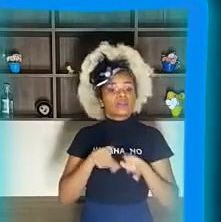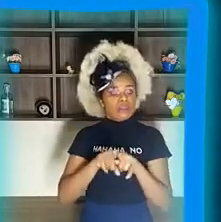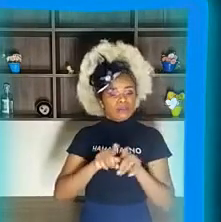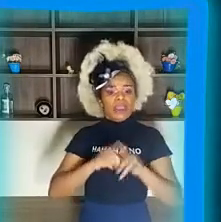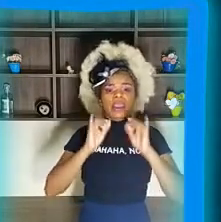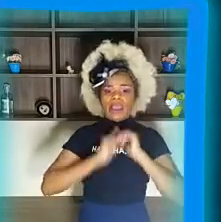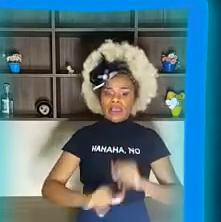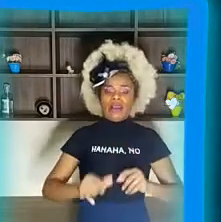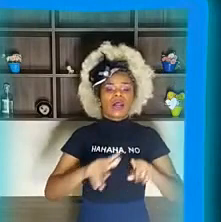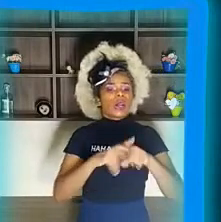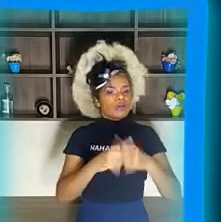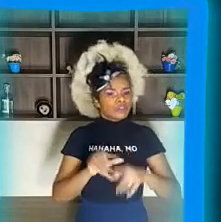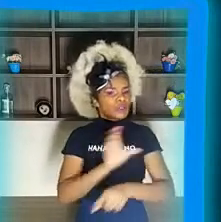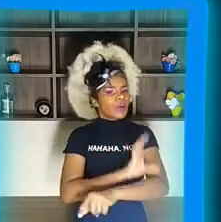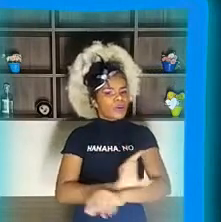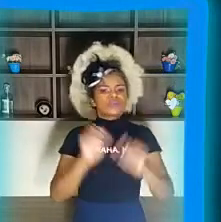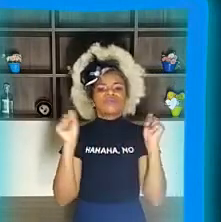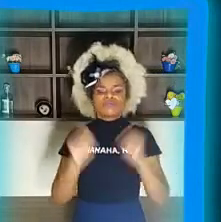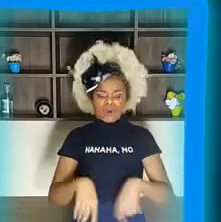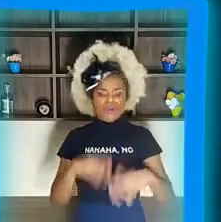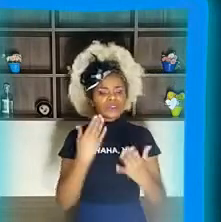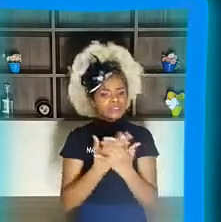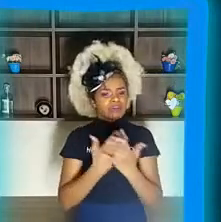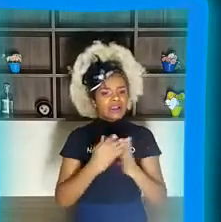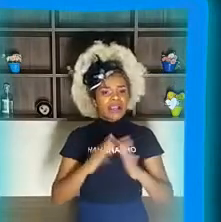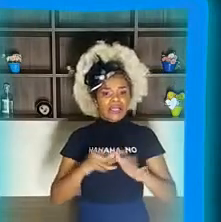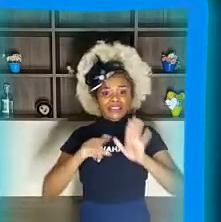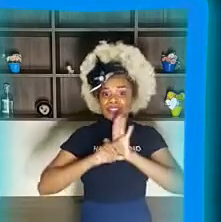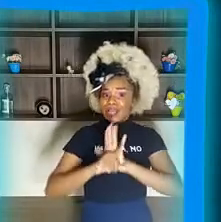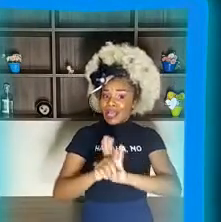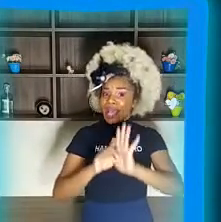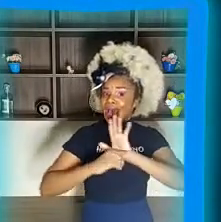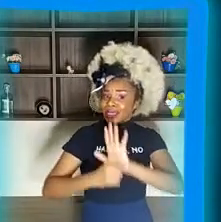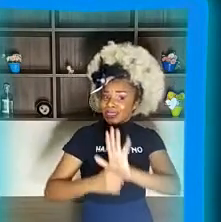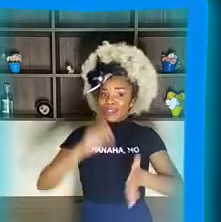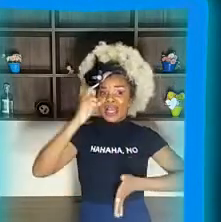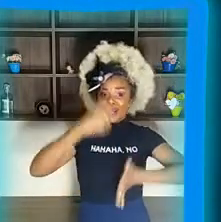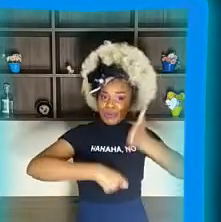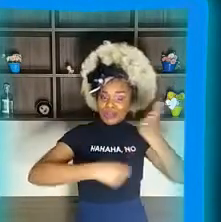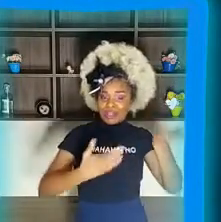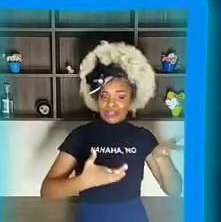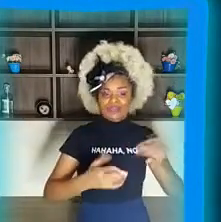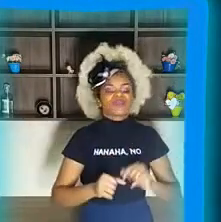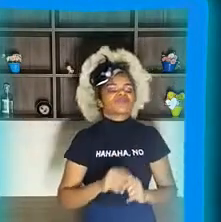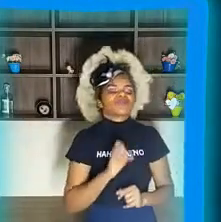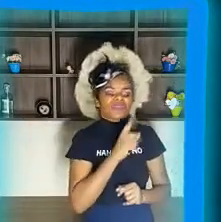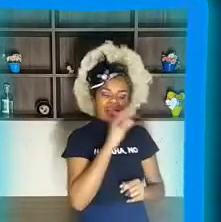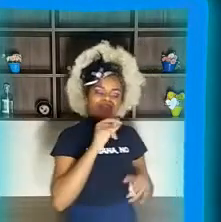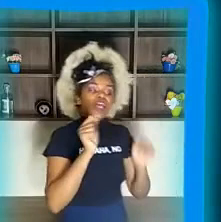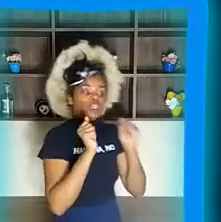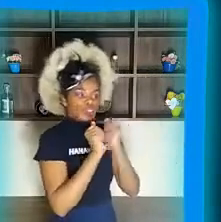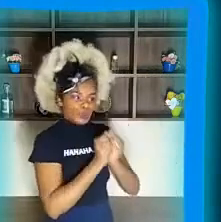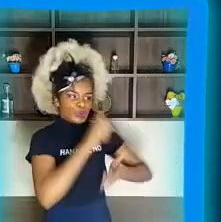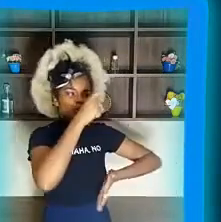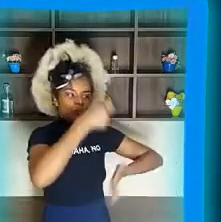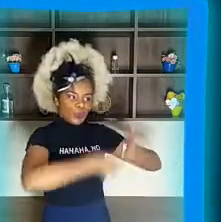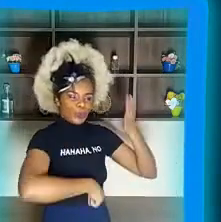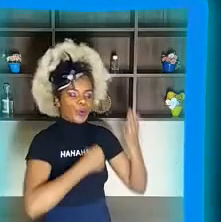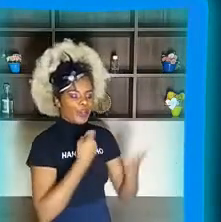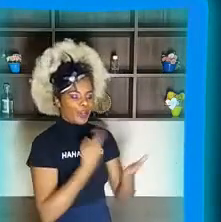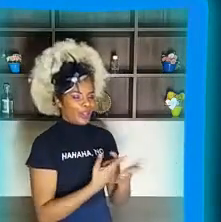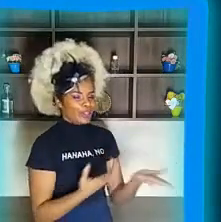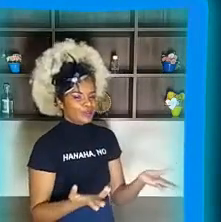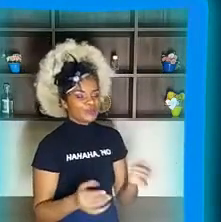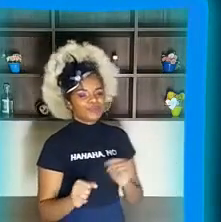fazer aí da sua casa. E ainda ajudar nos boletos, gente. Juntos nos boletos. É isso aí. Estamos juntos com